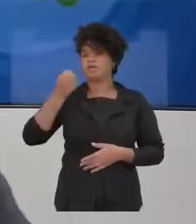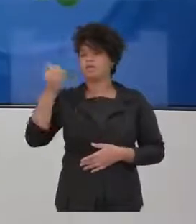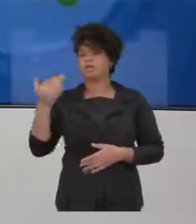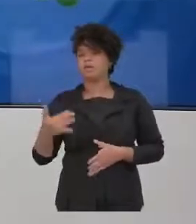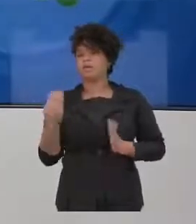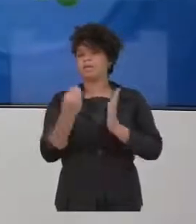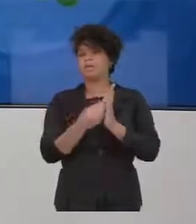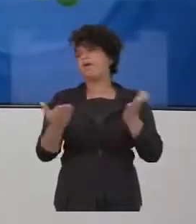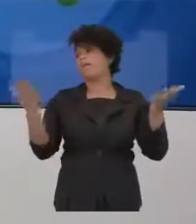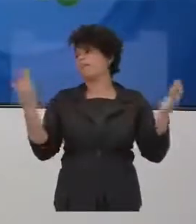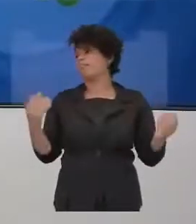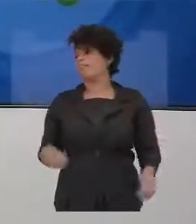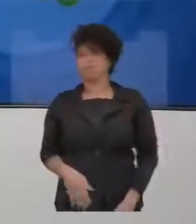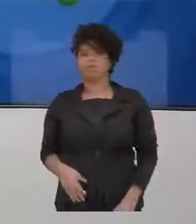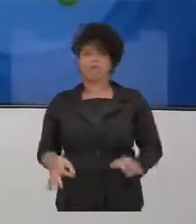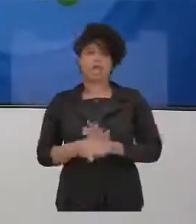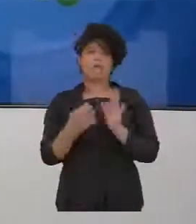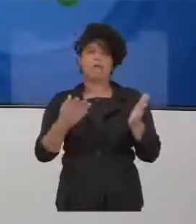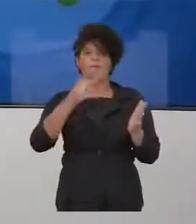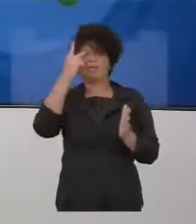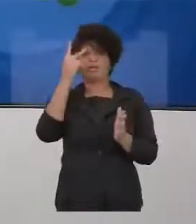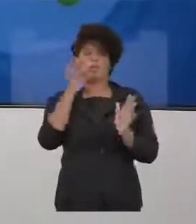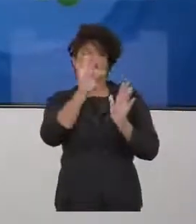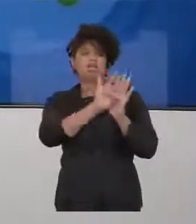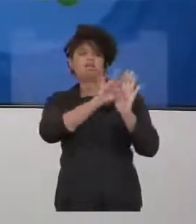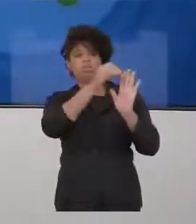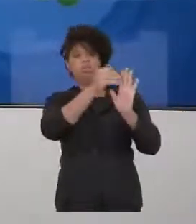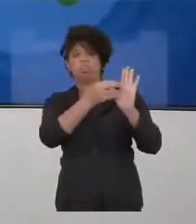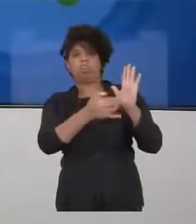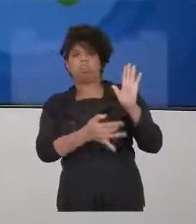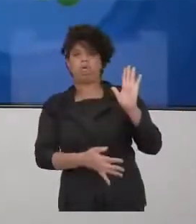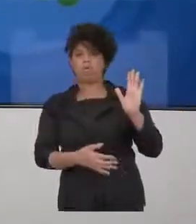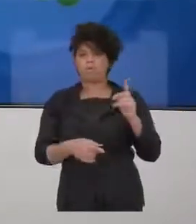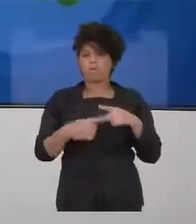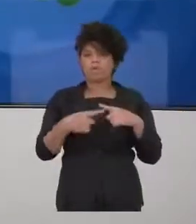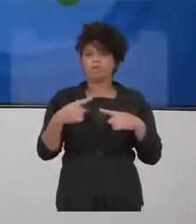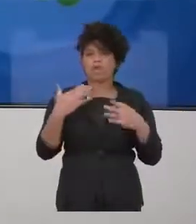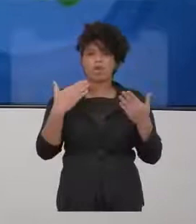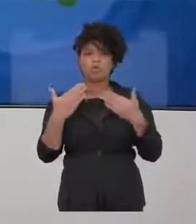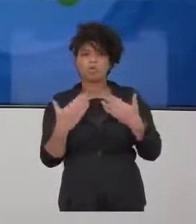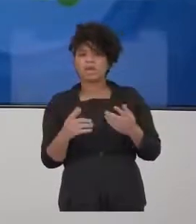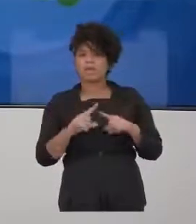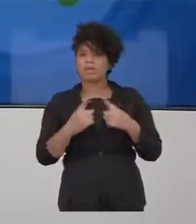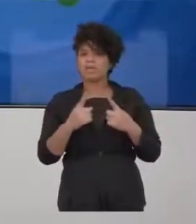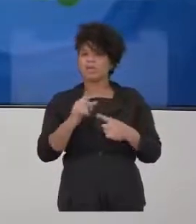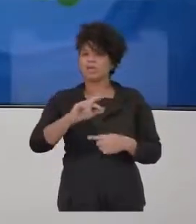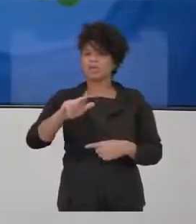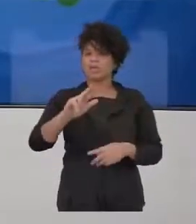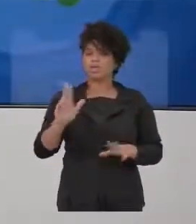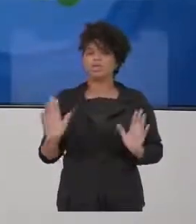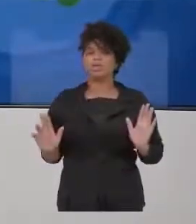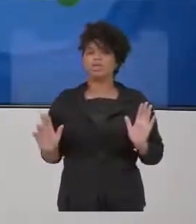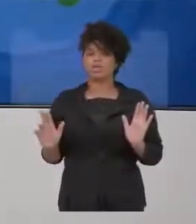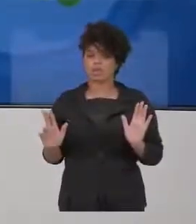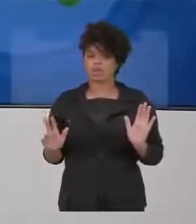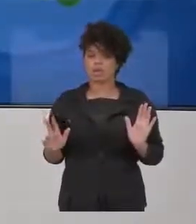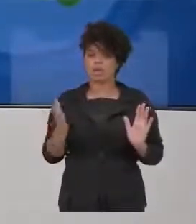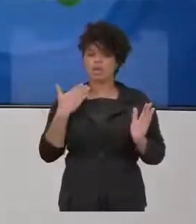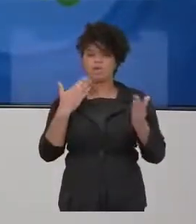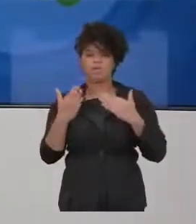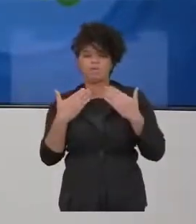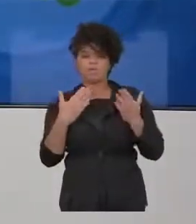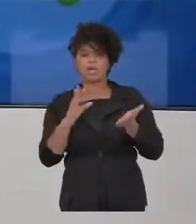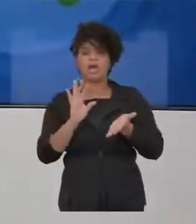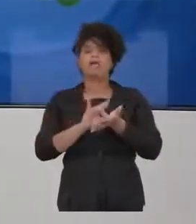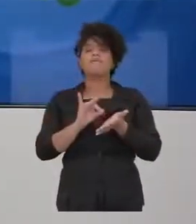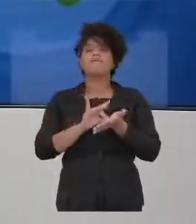lá vem o textão. Alguém colocou o textão. Por quê? Porque você quer debater num lugar que não é para debate. Exato. E um debate de verdade